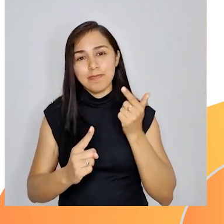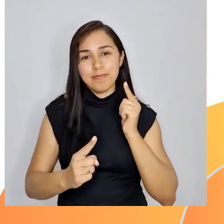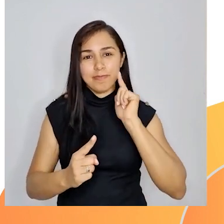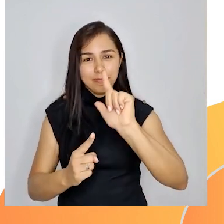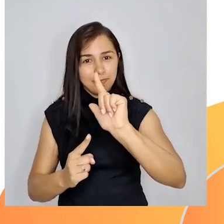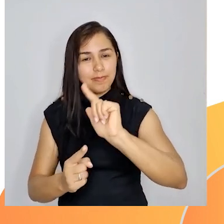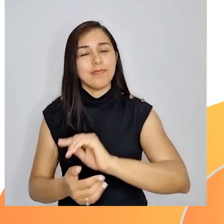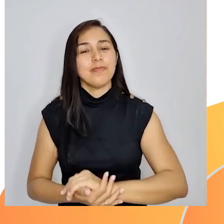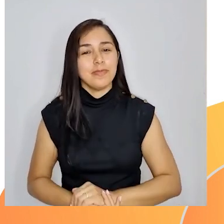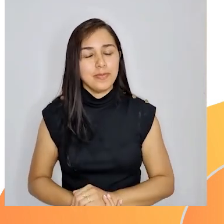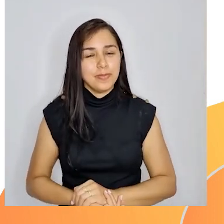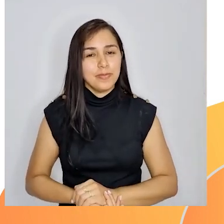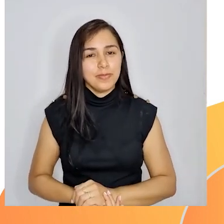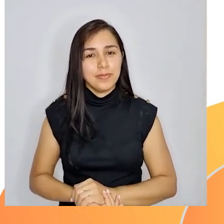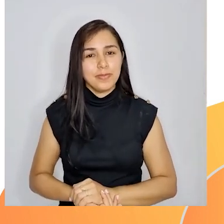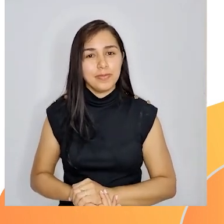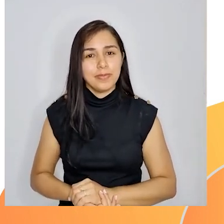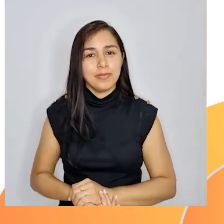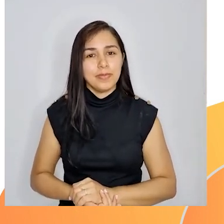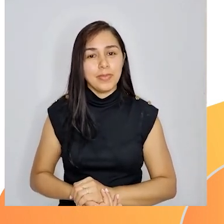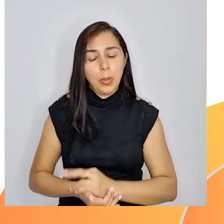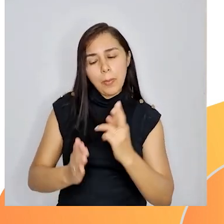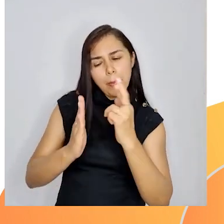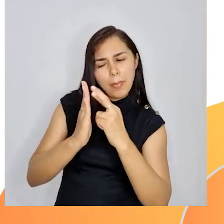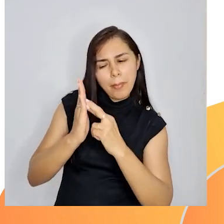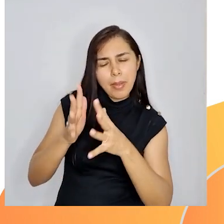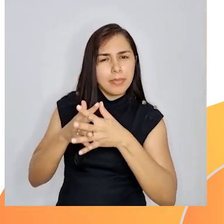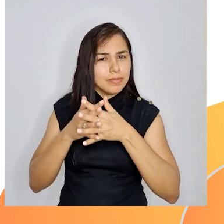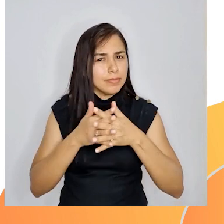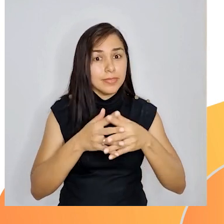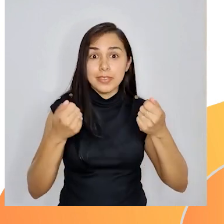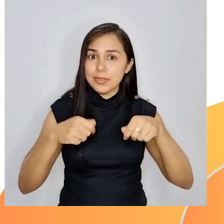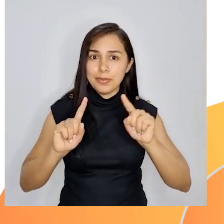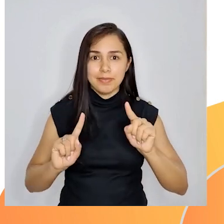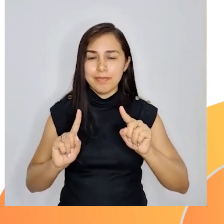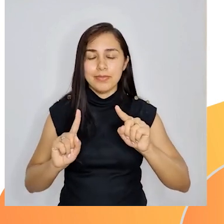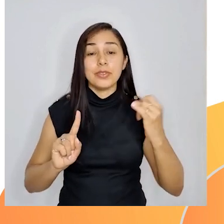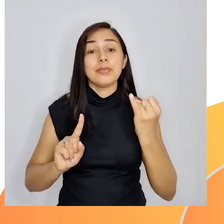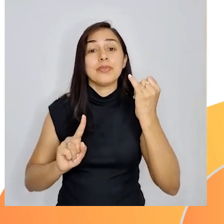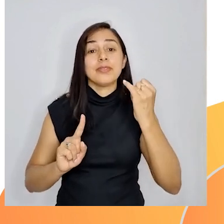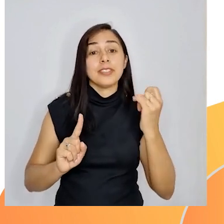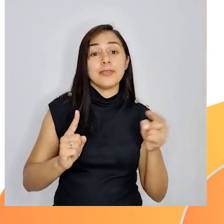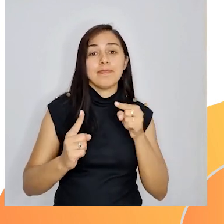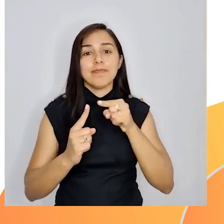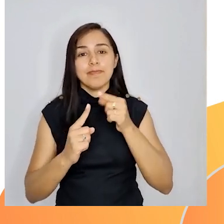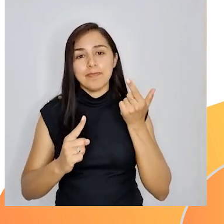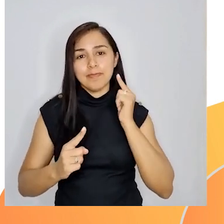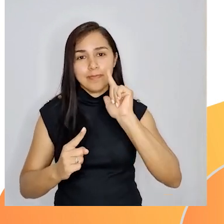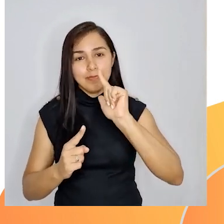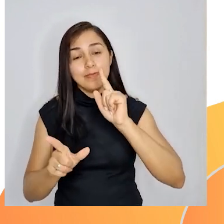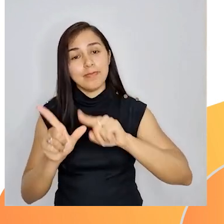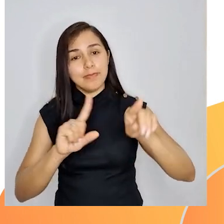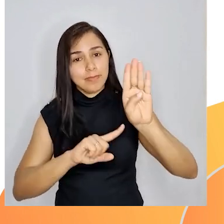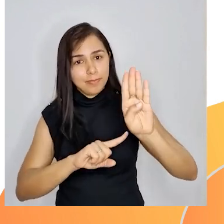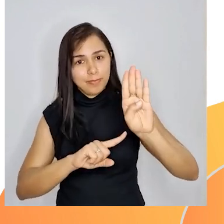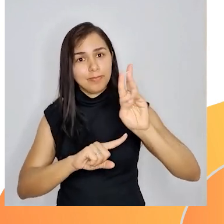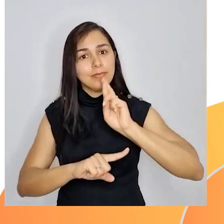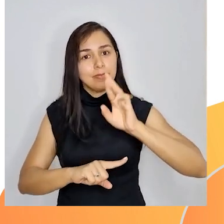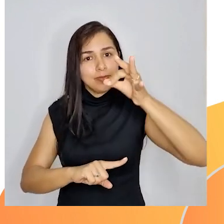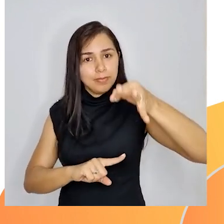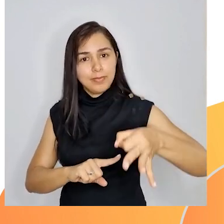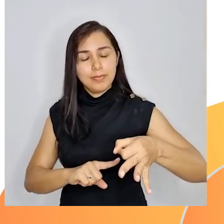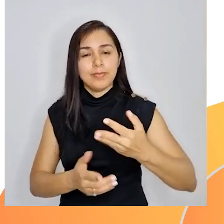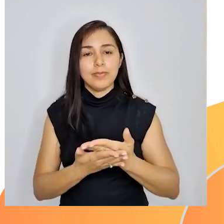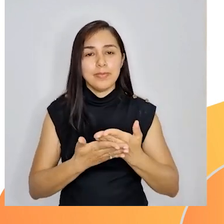necessariamente utilizando regras mais complexas então a gente marca aí Alternativa de letra b e a nossa aula